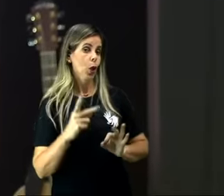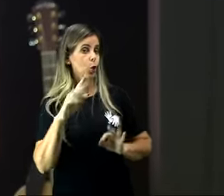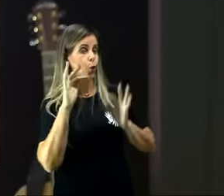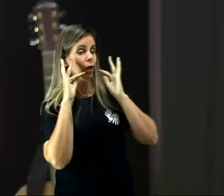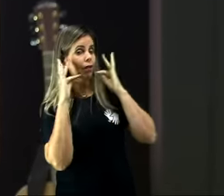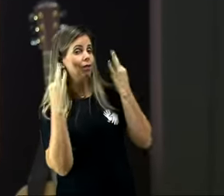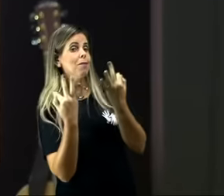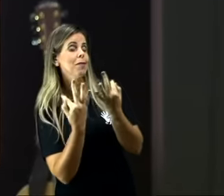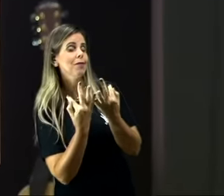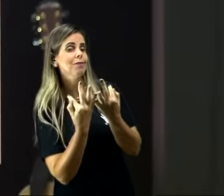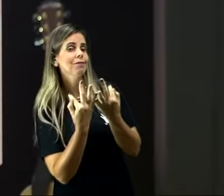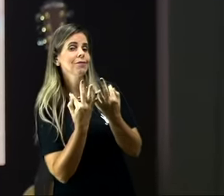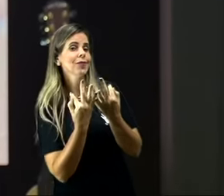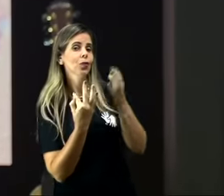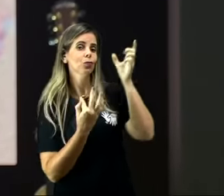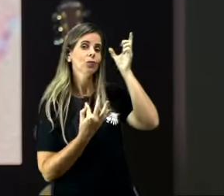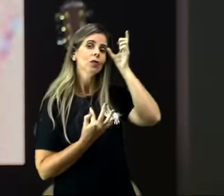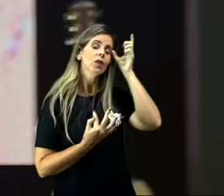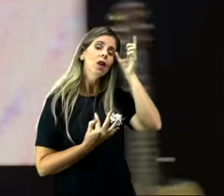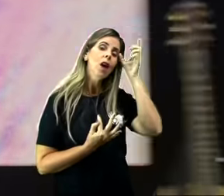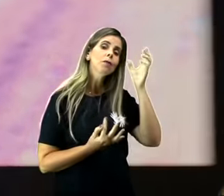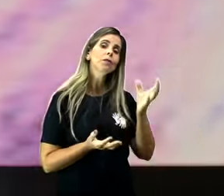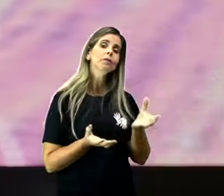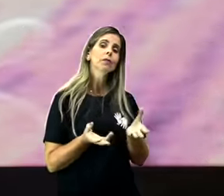Jesus Church Comitive.